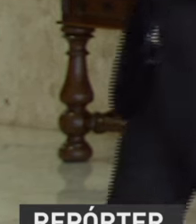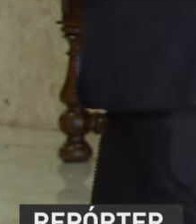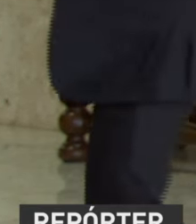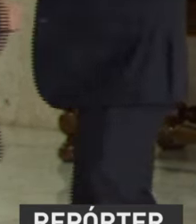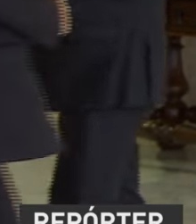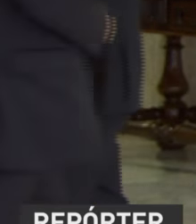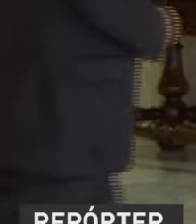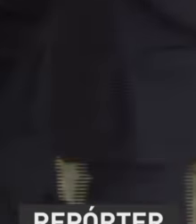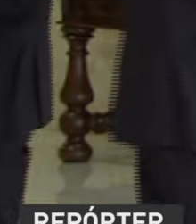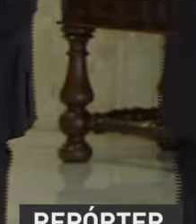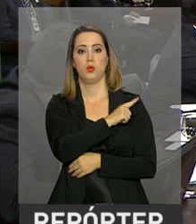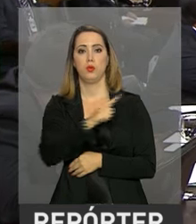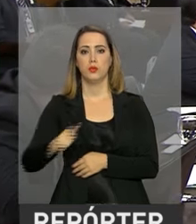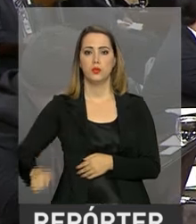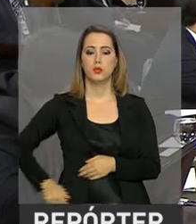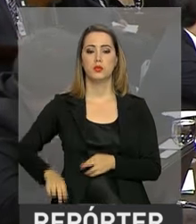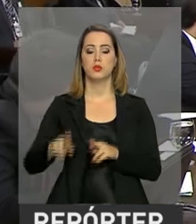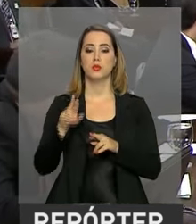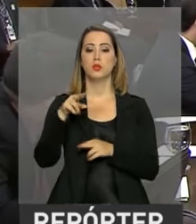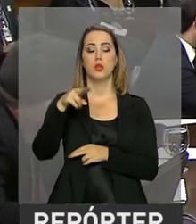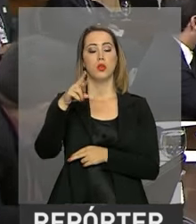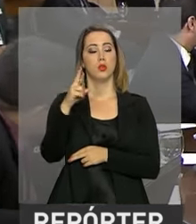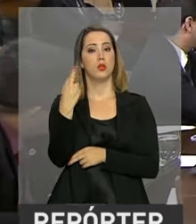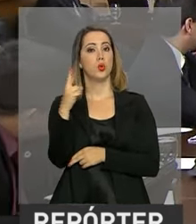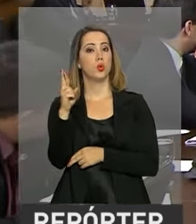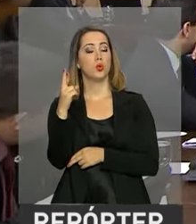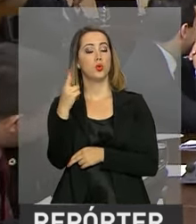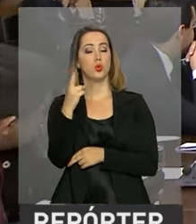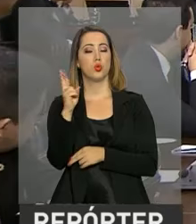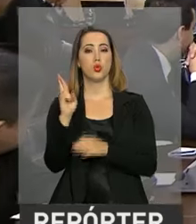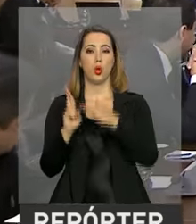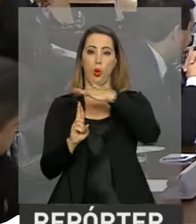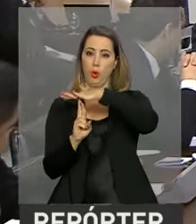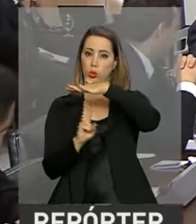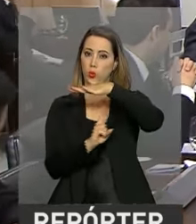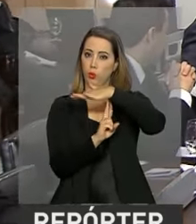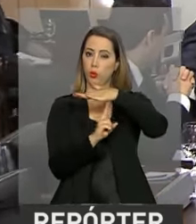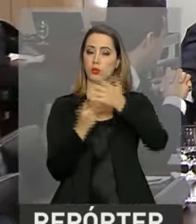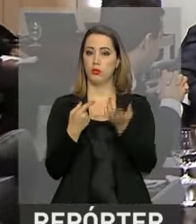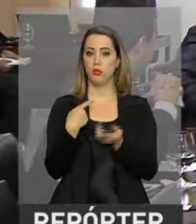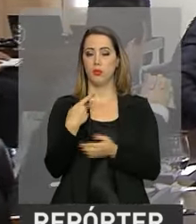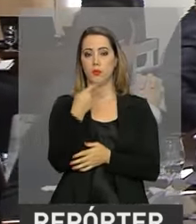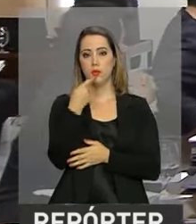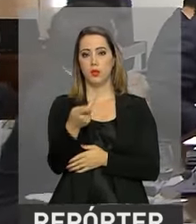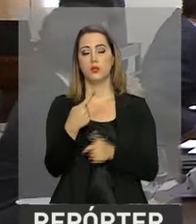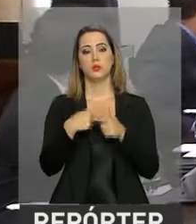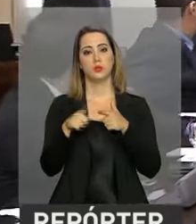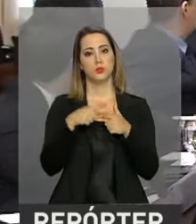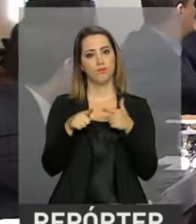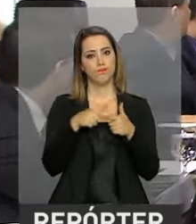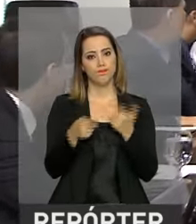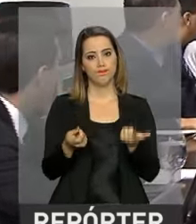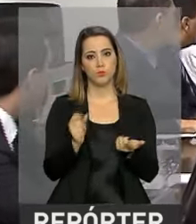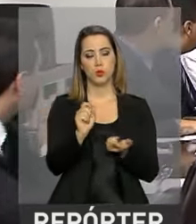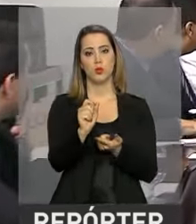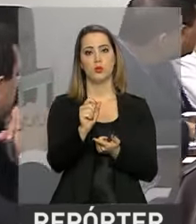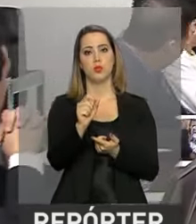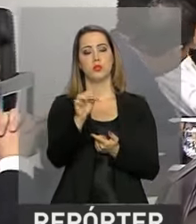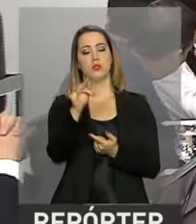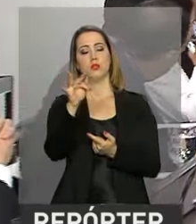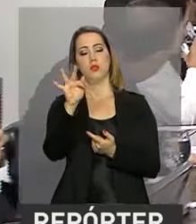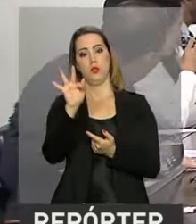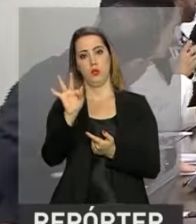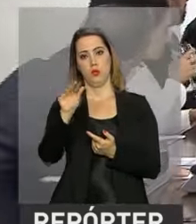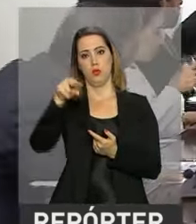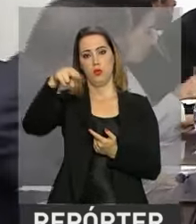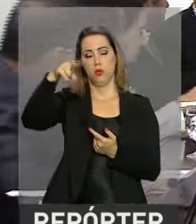governador de Rondônia, Confúcio Moura, para tratar das questões fundiárias do estado. Segundo o governador, o estado é um dos que mais sofre com a violência